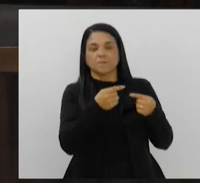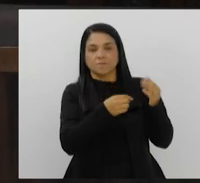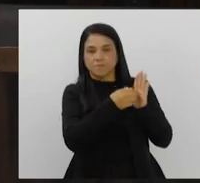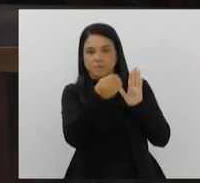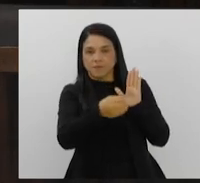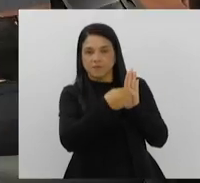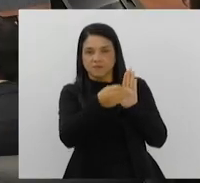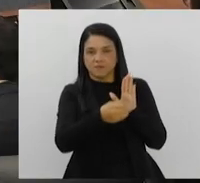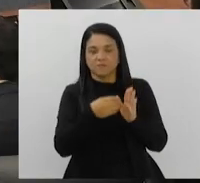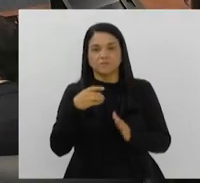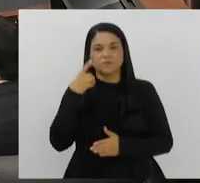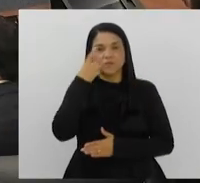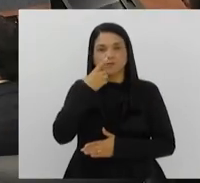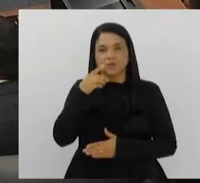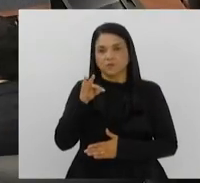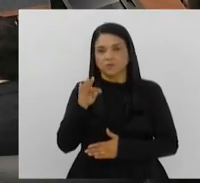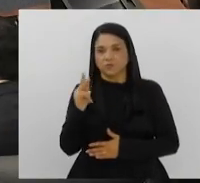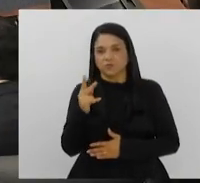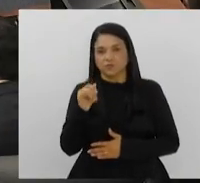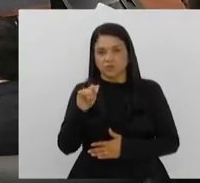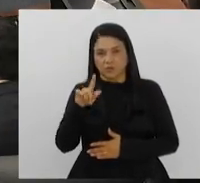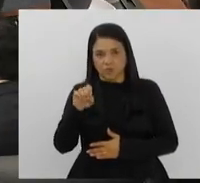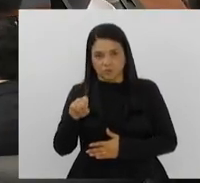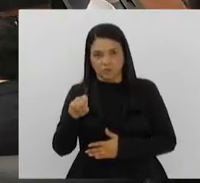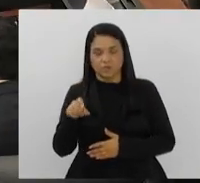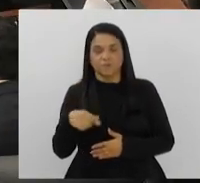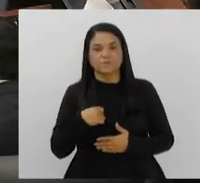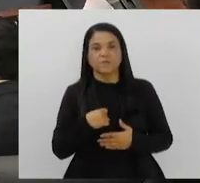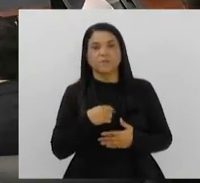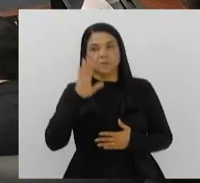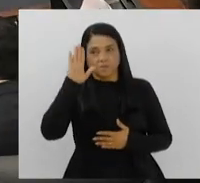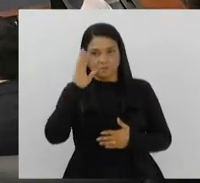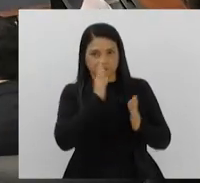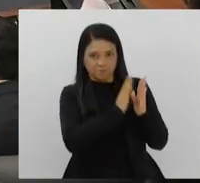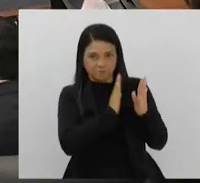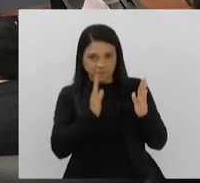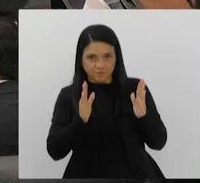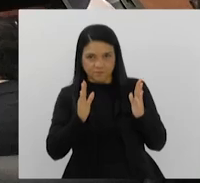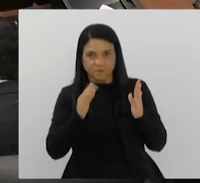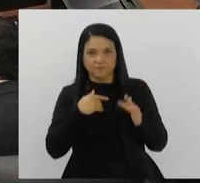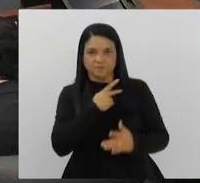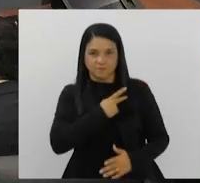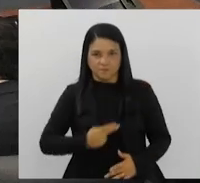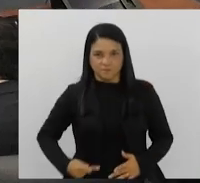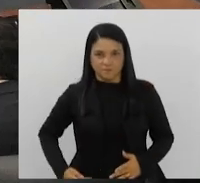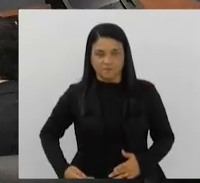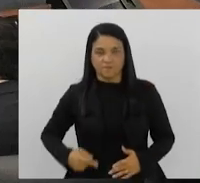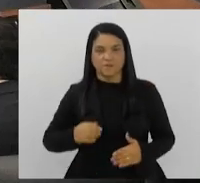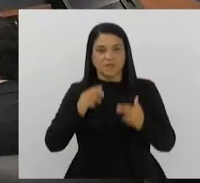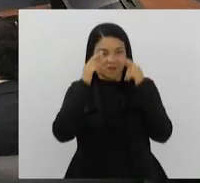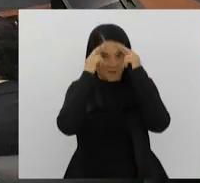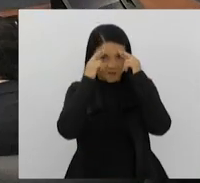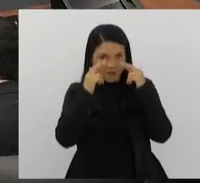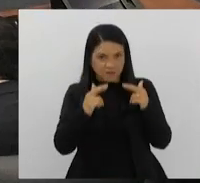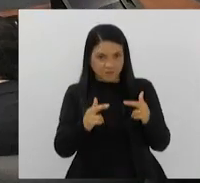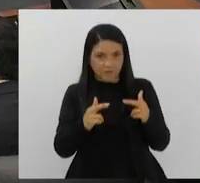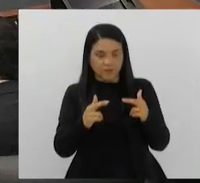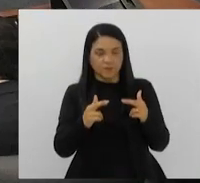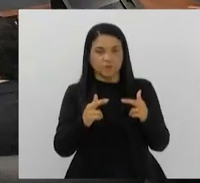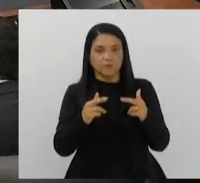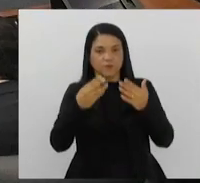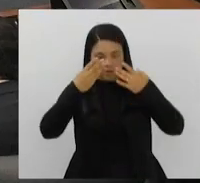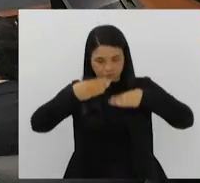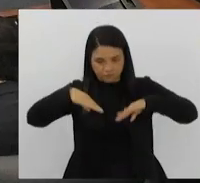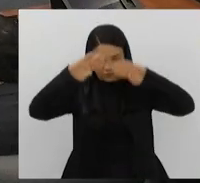Galhaço. Senhor presidente, pela ordem. Só em respeito à entidade, é